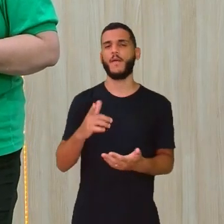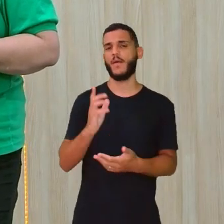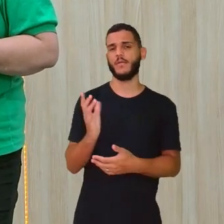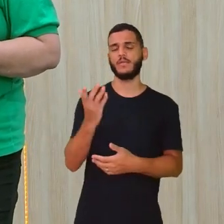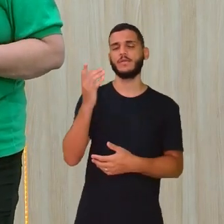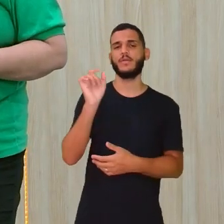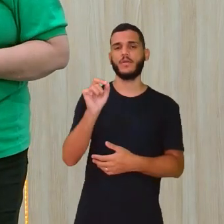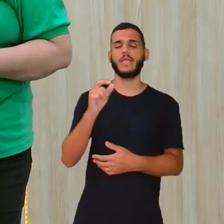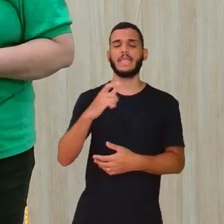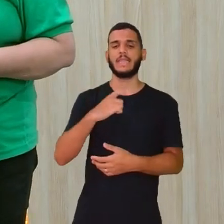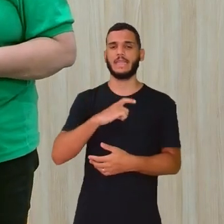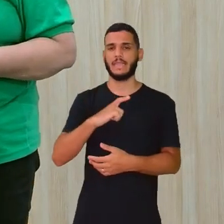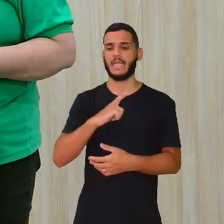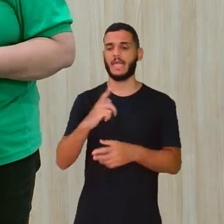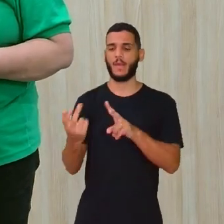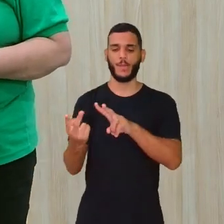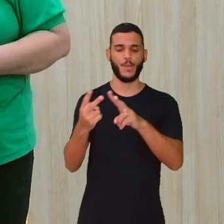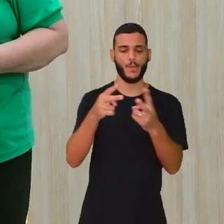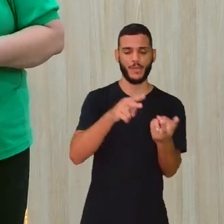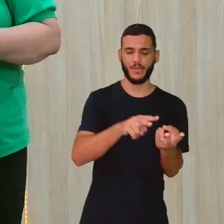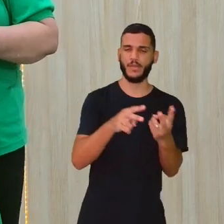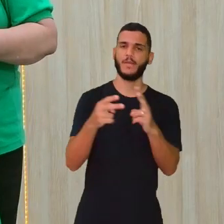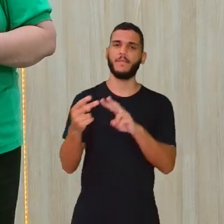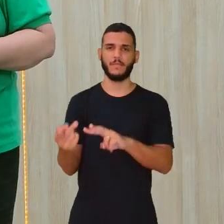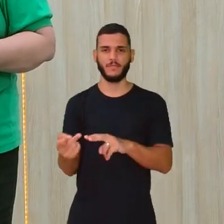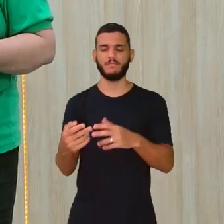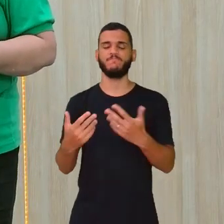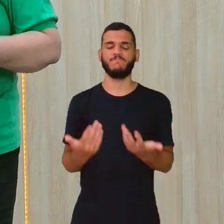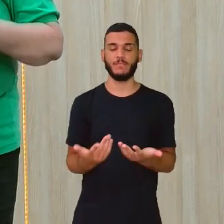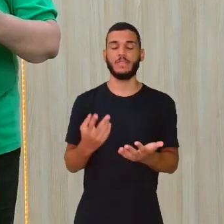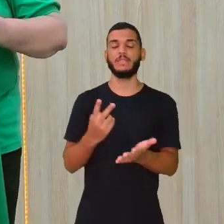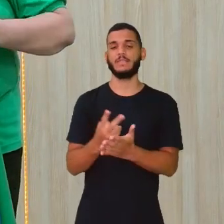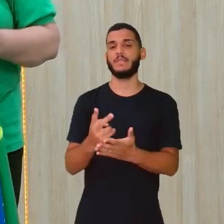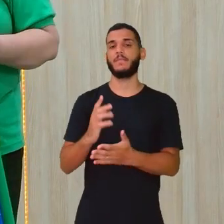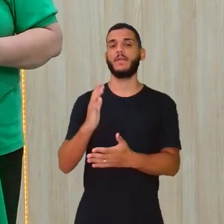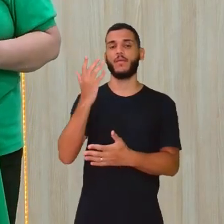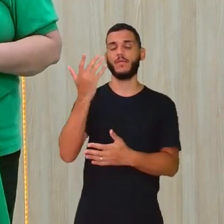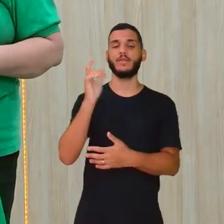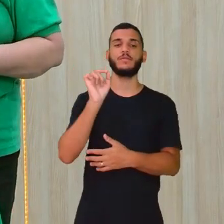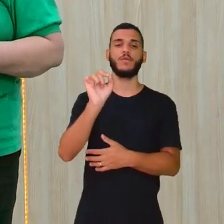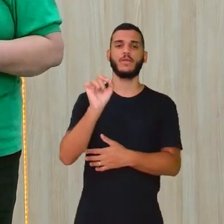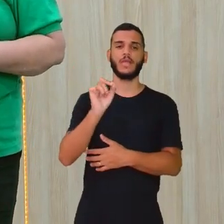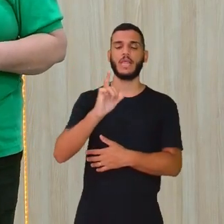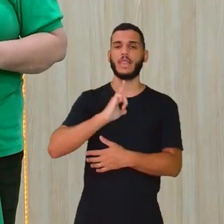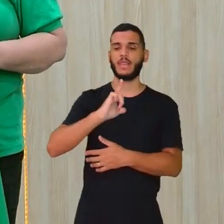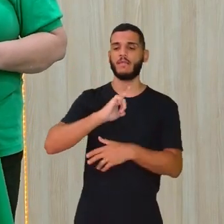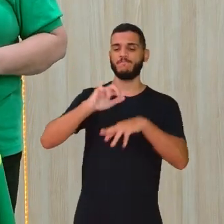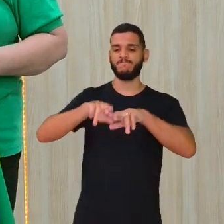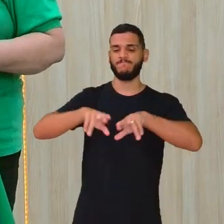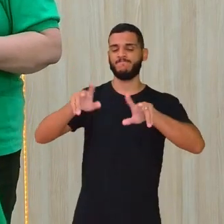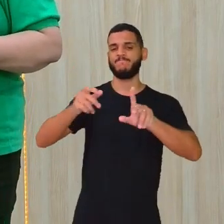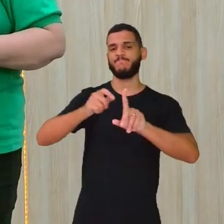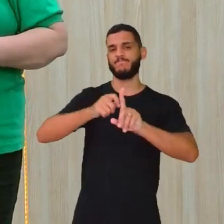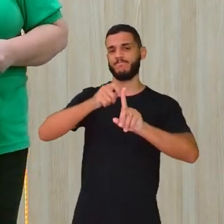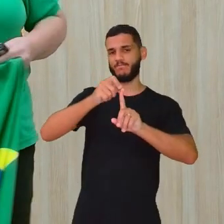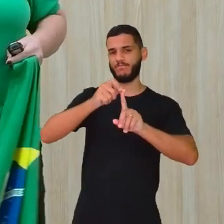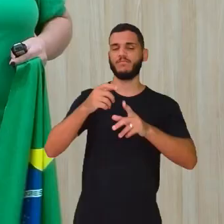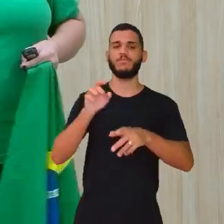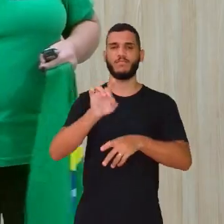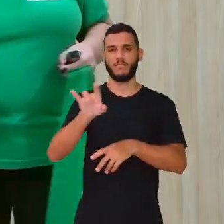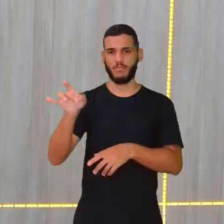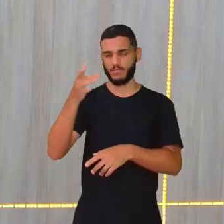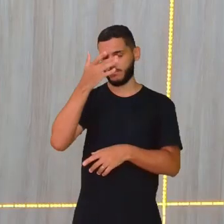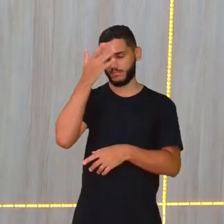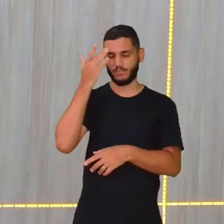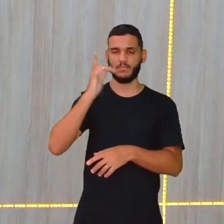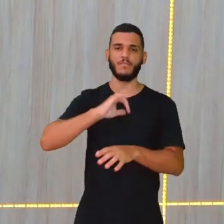vai transitar e aí a gente vai ver que isso só acontece devido à diferença de temperatura. Então aí é a questão